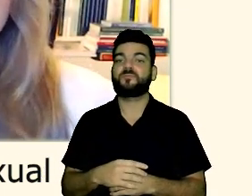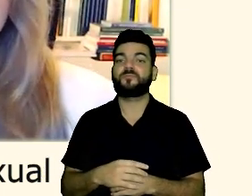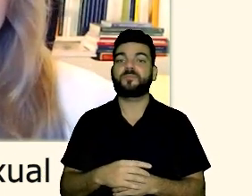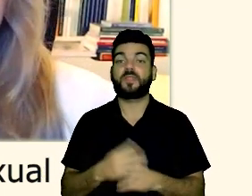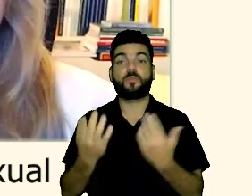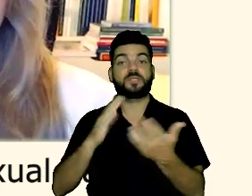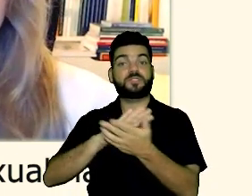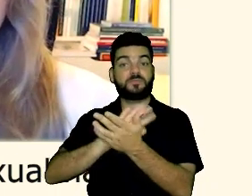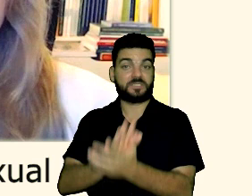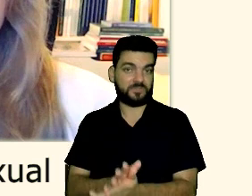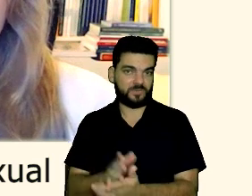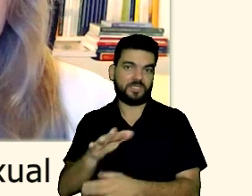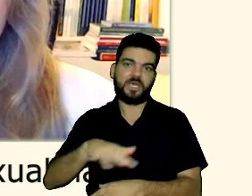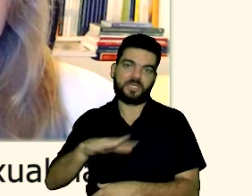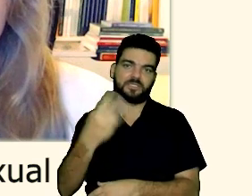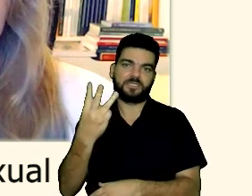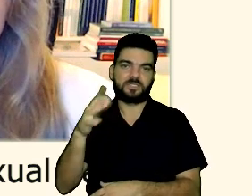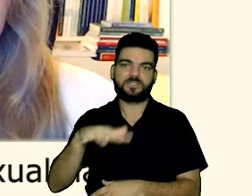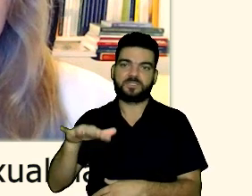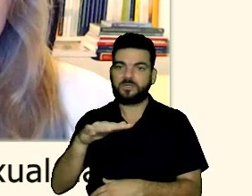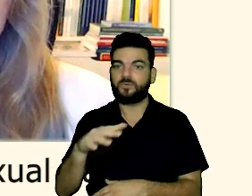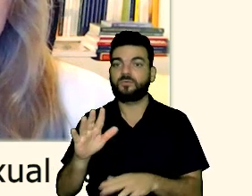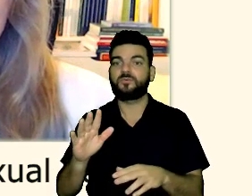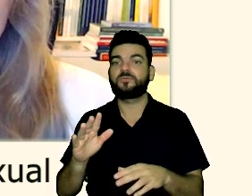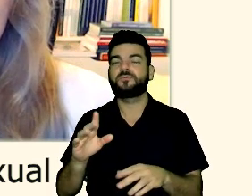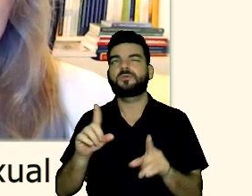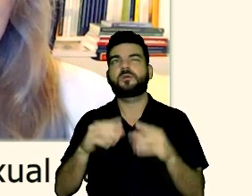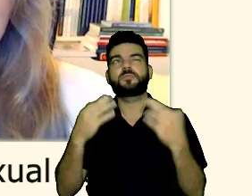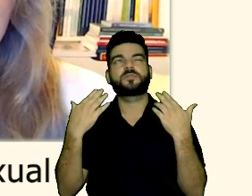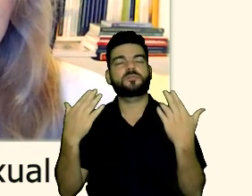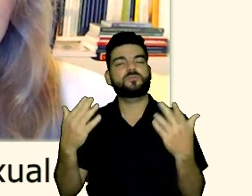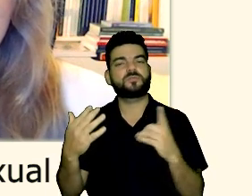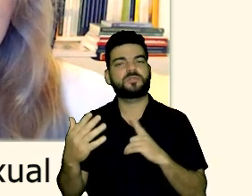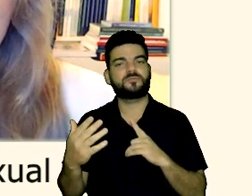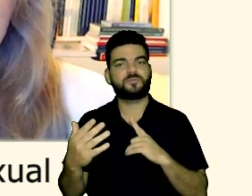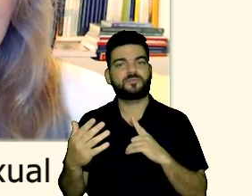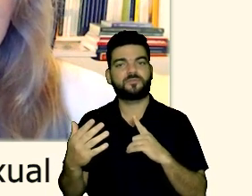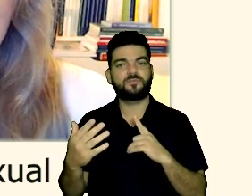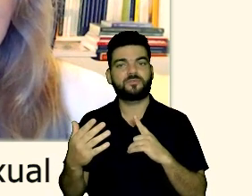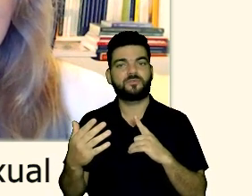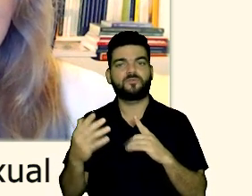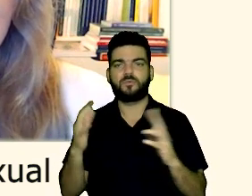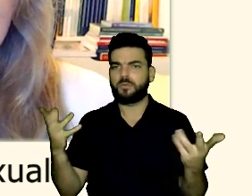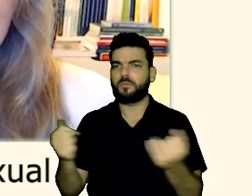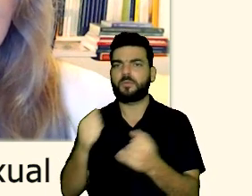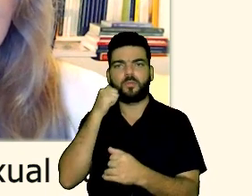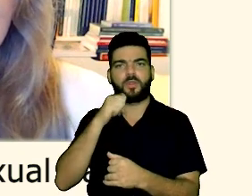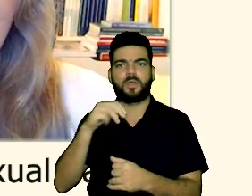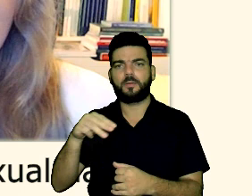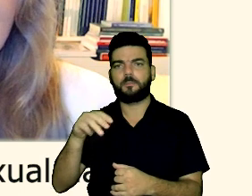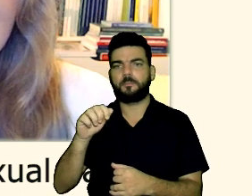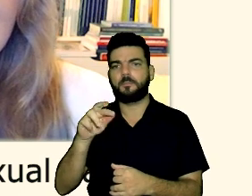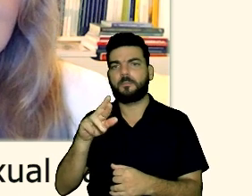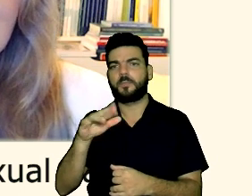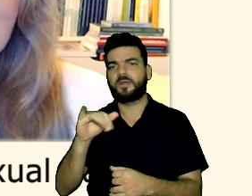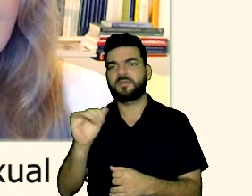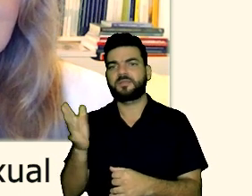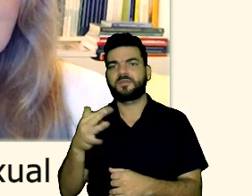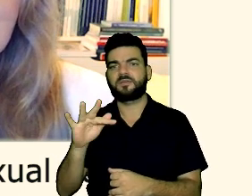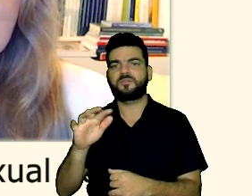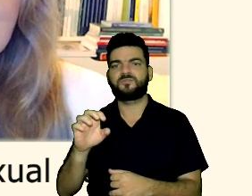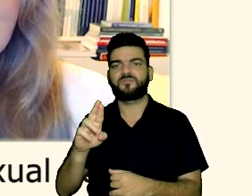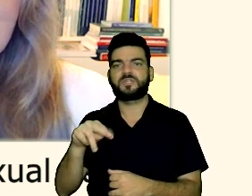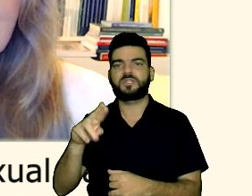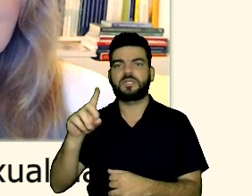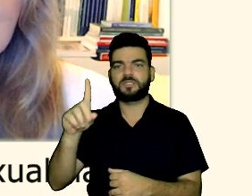apresentação foi feita de maneira brilhante pela doutora Maria Fernanda de Moura e Souza, e ela foi realizada depois